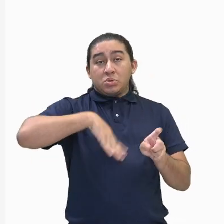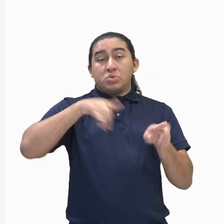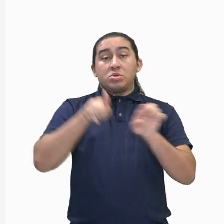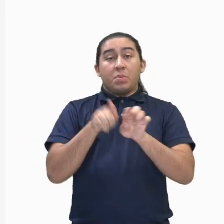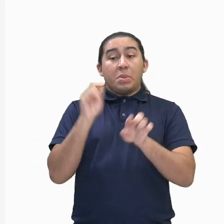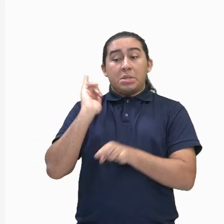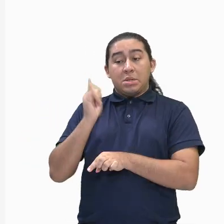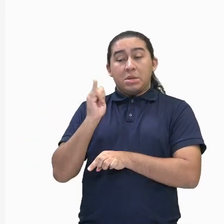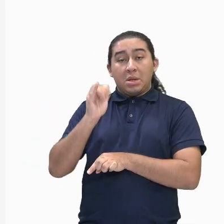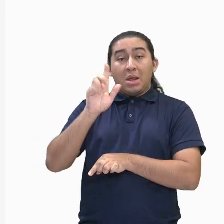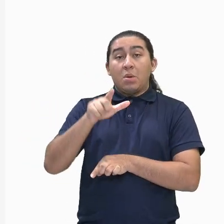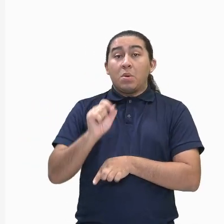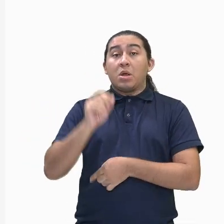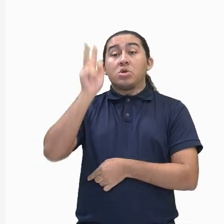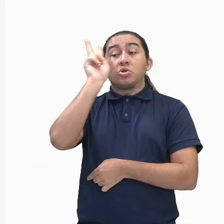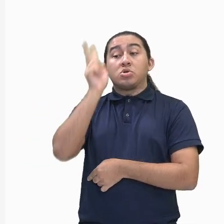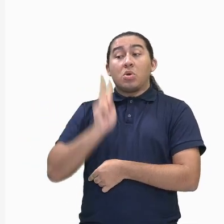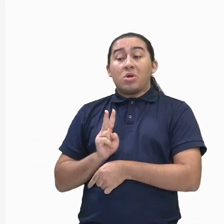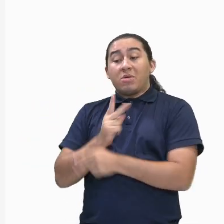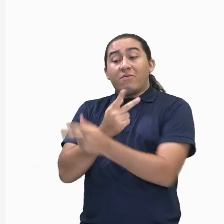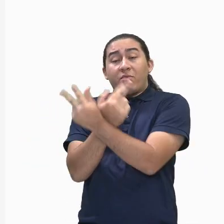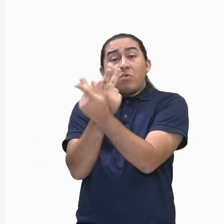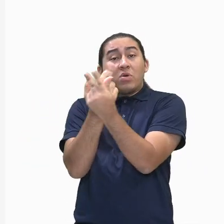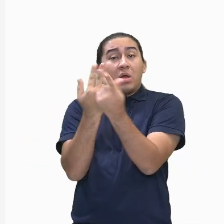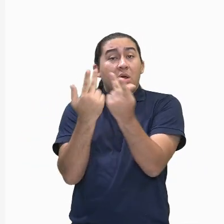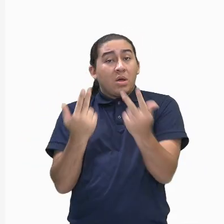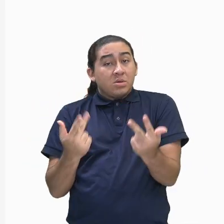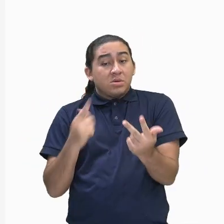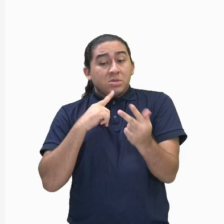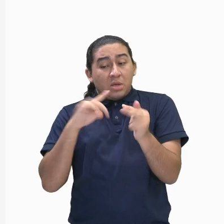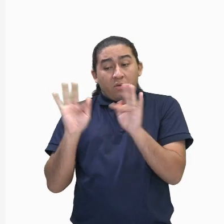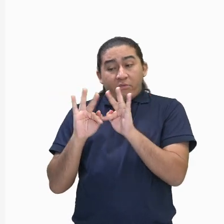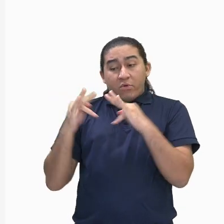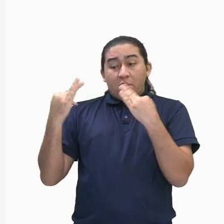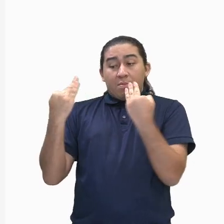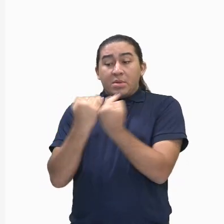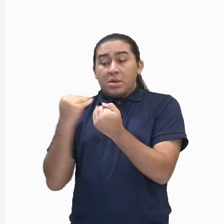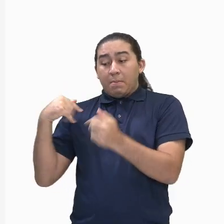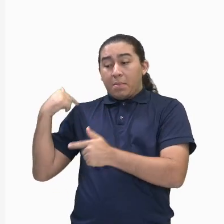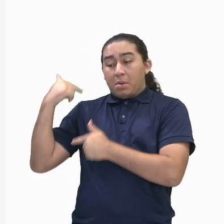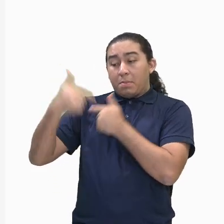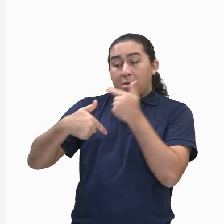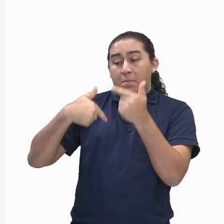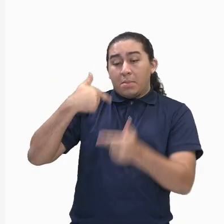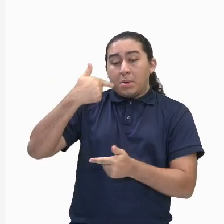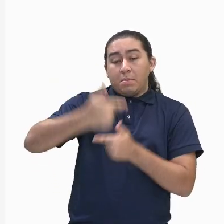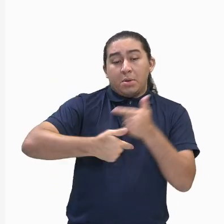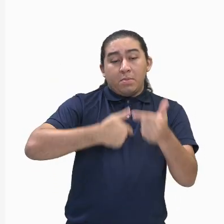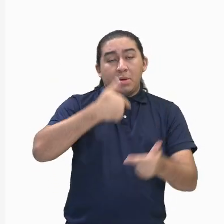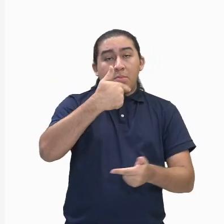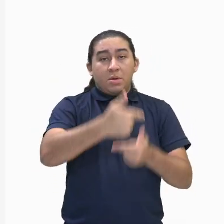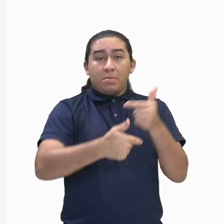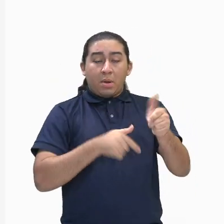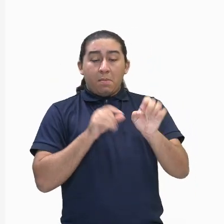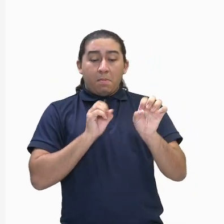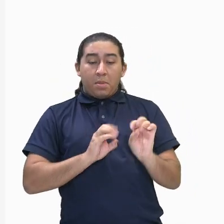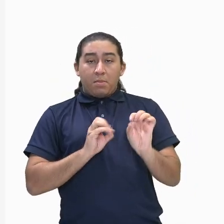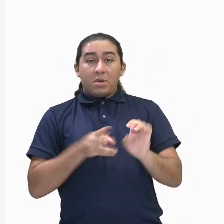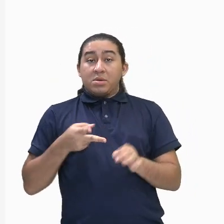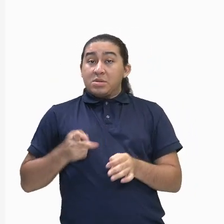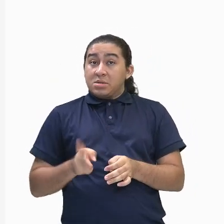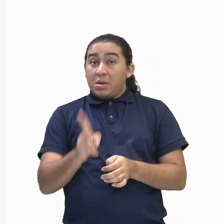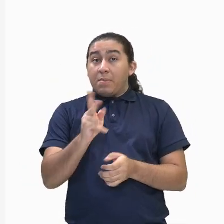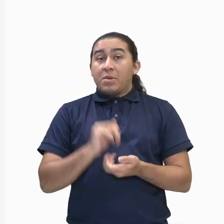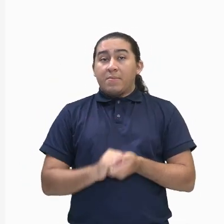justamente essas histórias transmitidas de geração em geração, muitas vezes